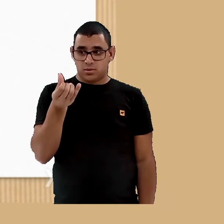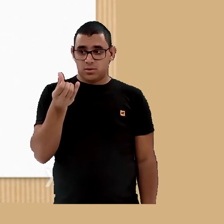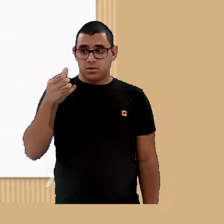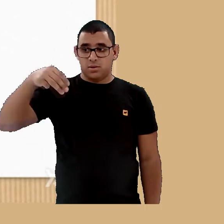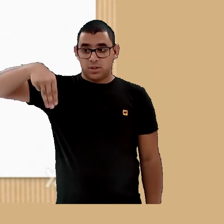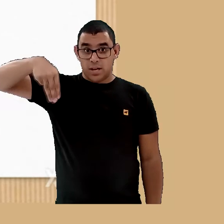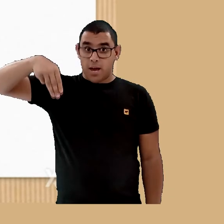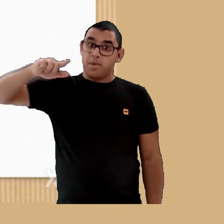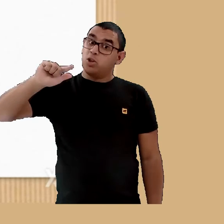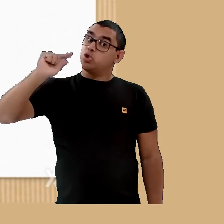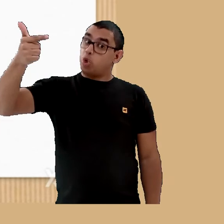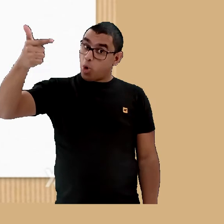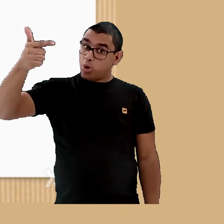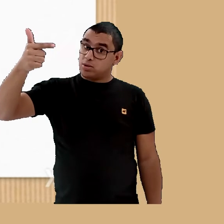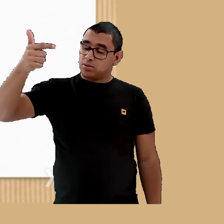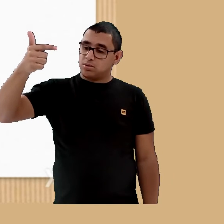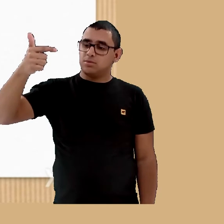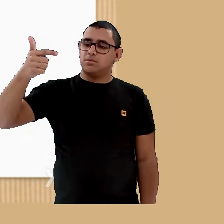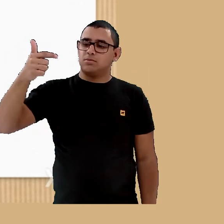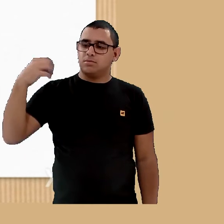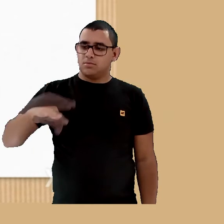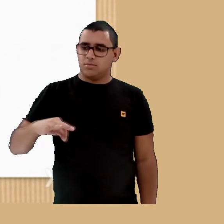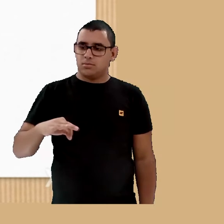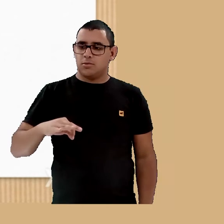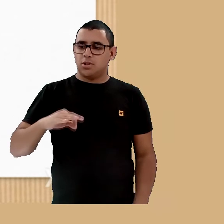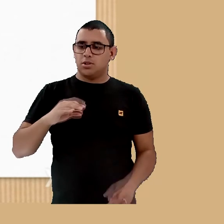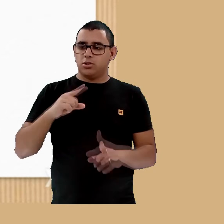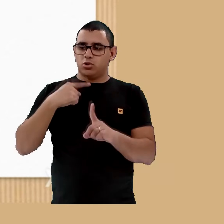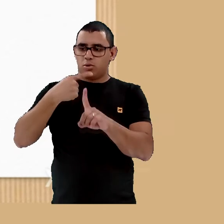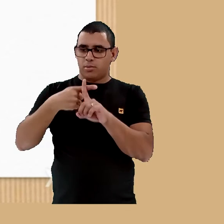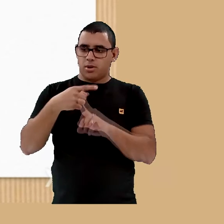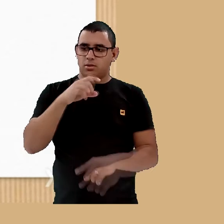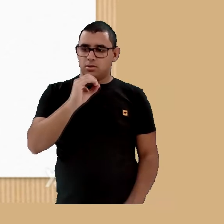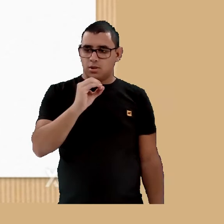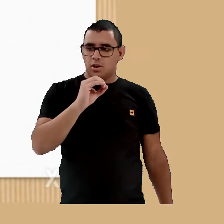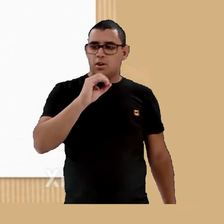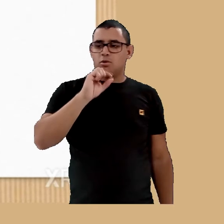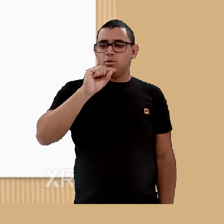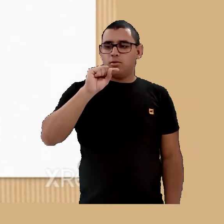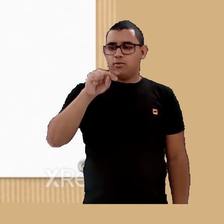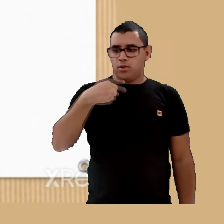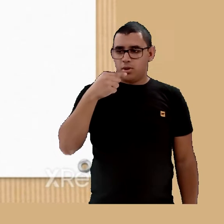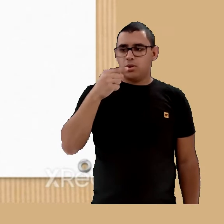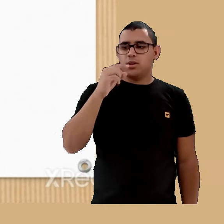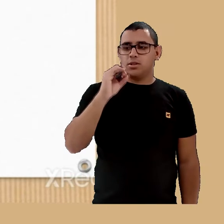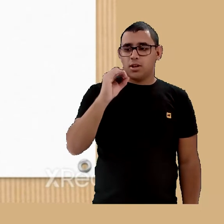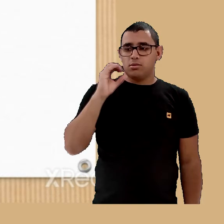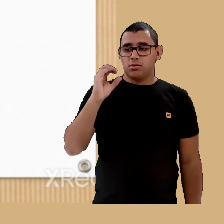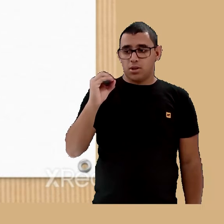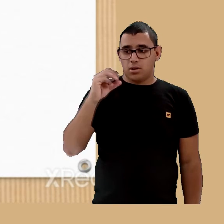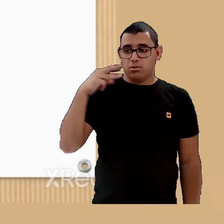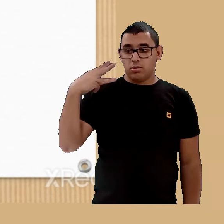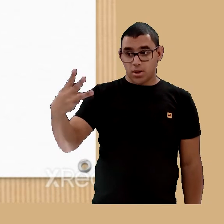0,000036, que somado com 0,03, chegamos ao valor da área final da placa, que é